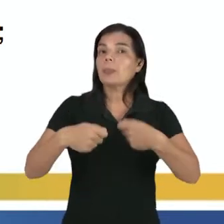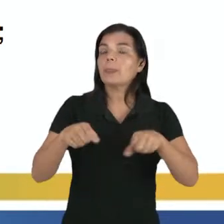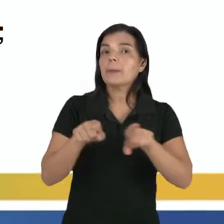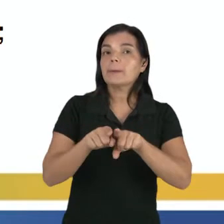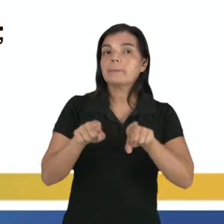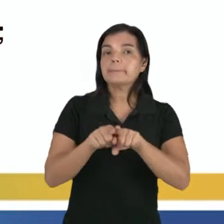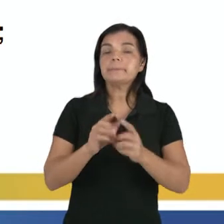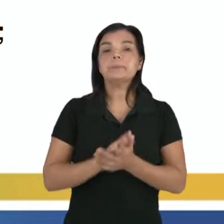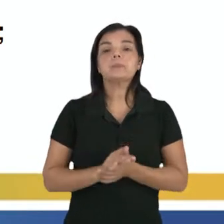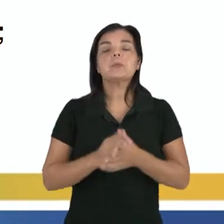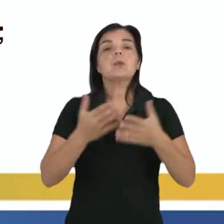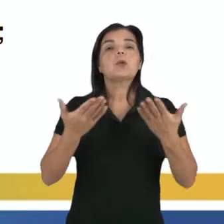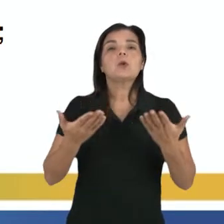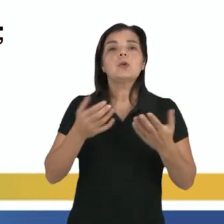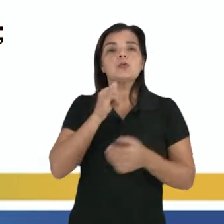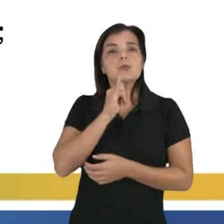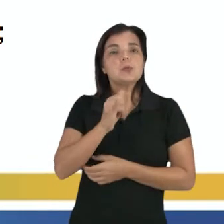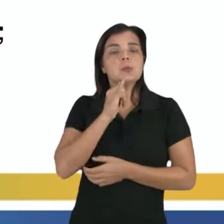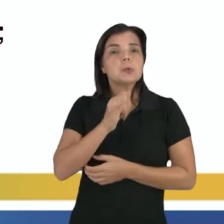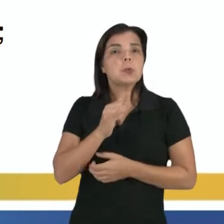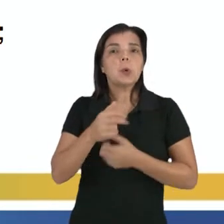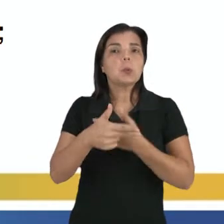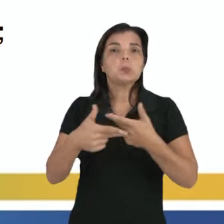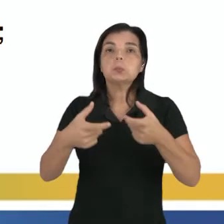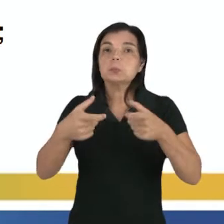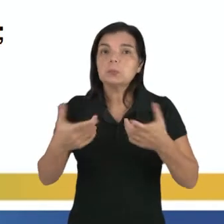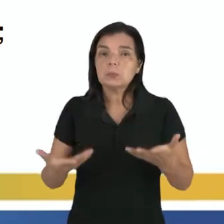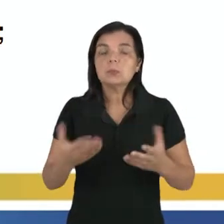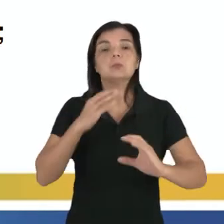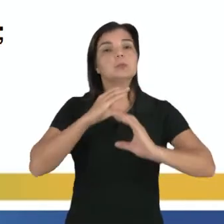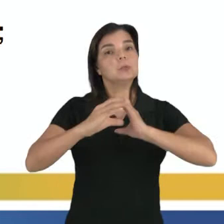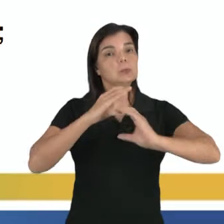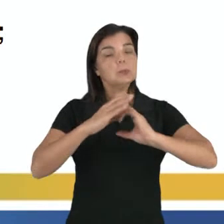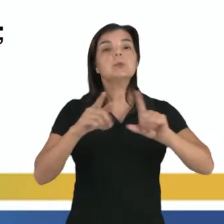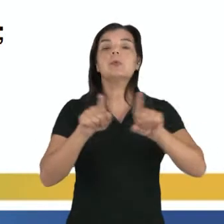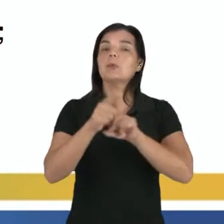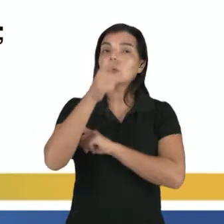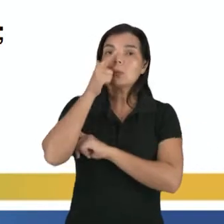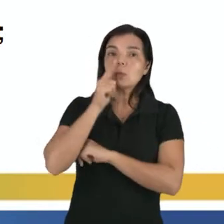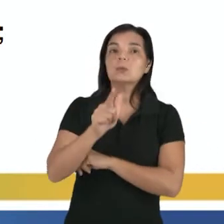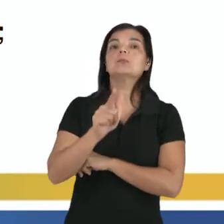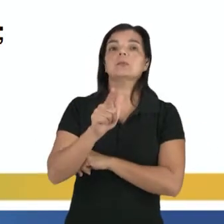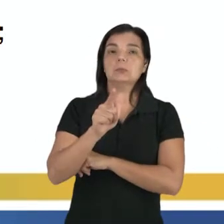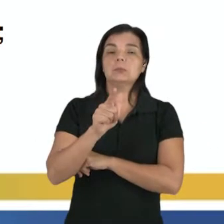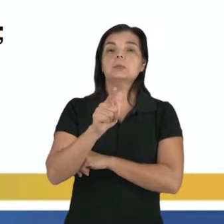necessidade de se dizer onde é que determinado objeto está, de se comunicar e conseguir